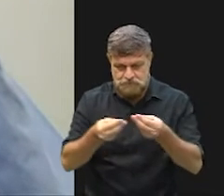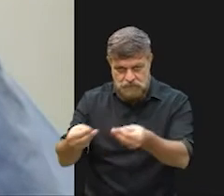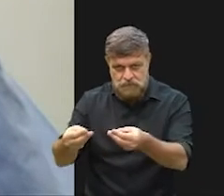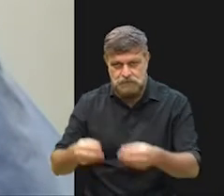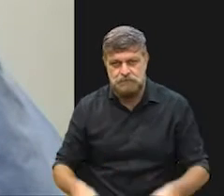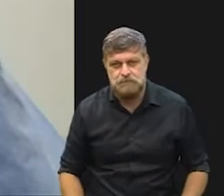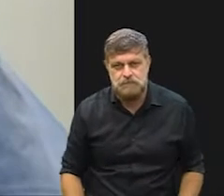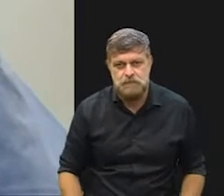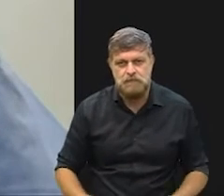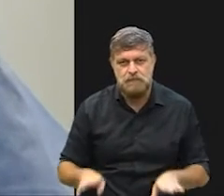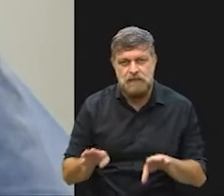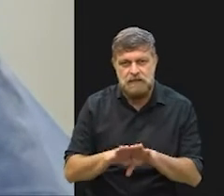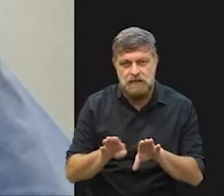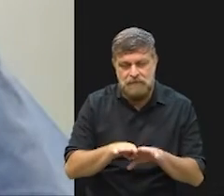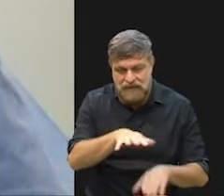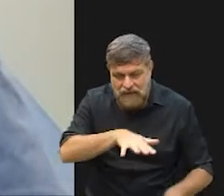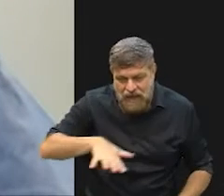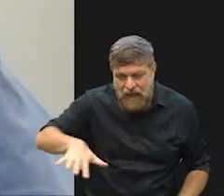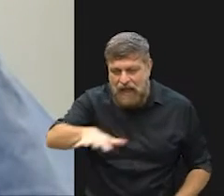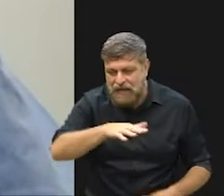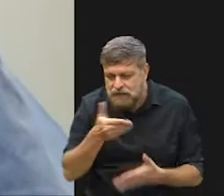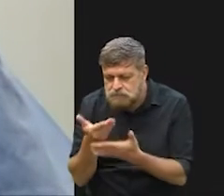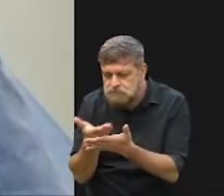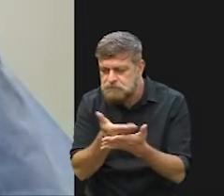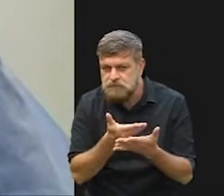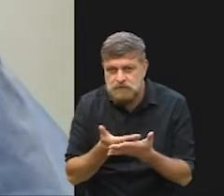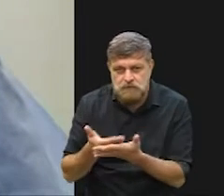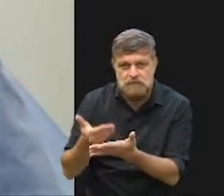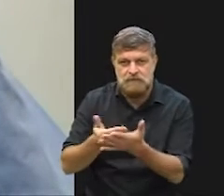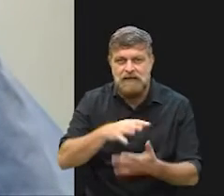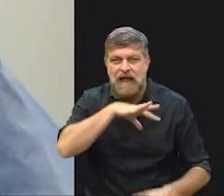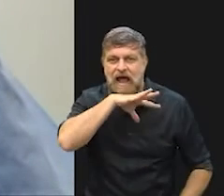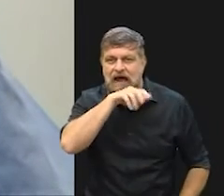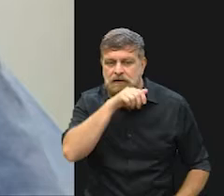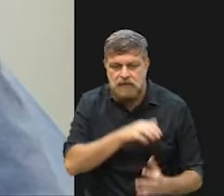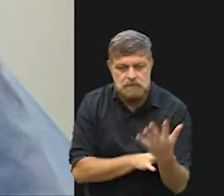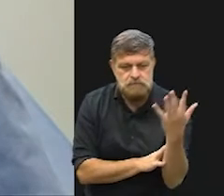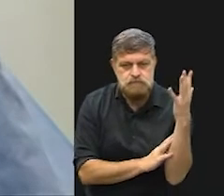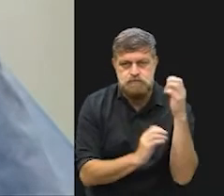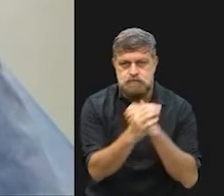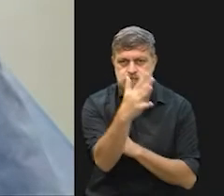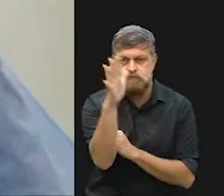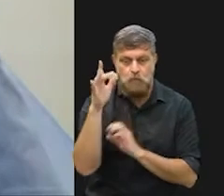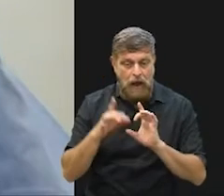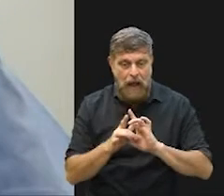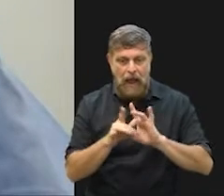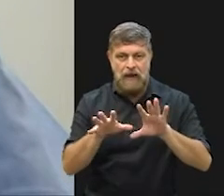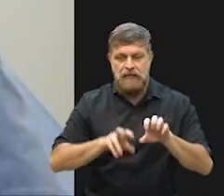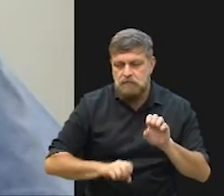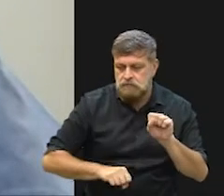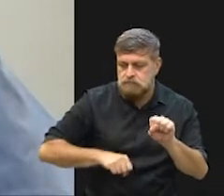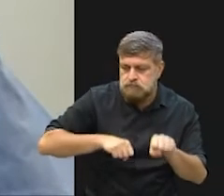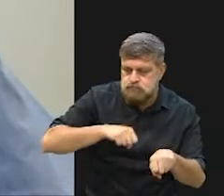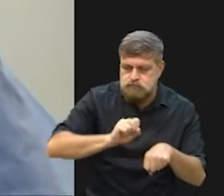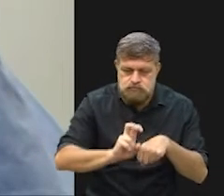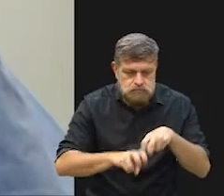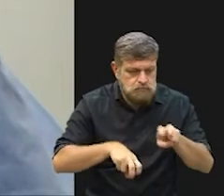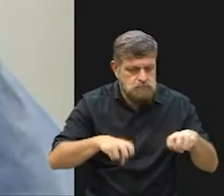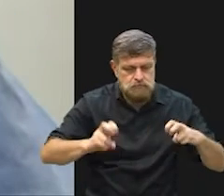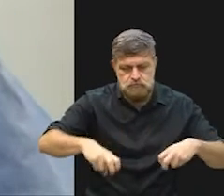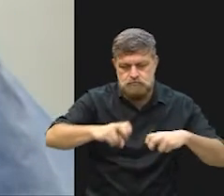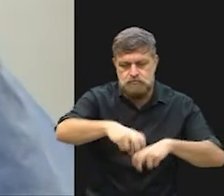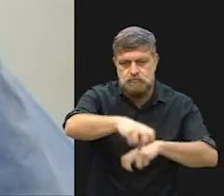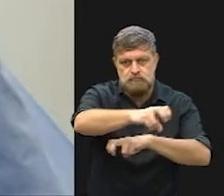com muita fauna. O departamento ele tem estudado animais de vida livre da região. E, em alguns casos,